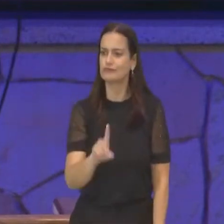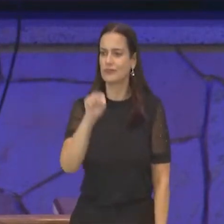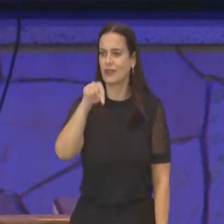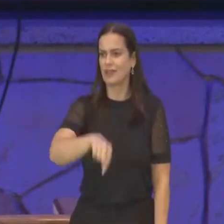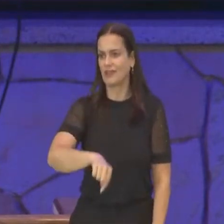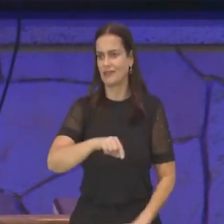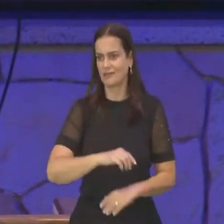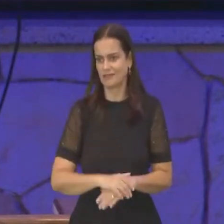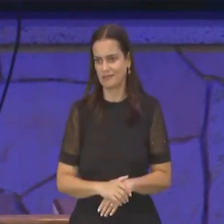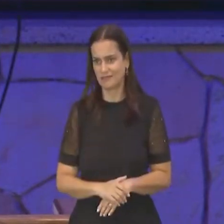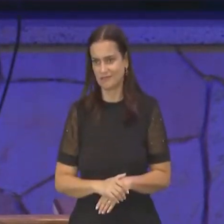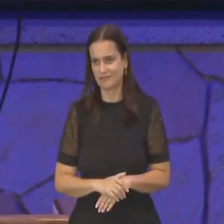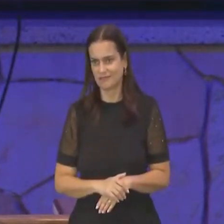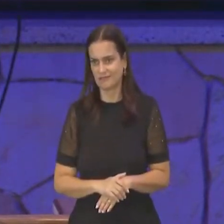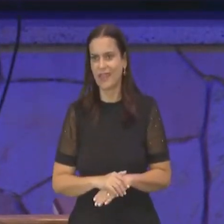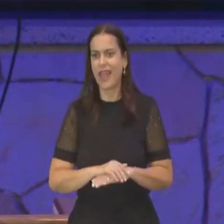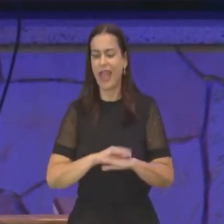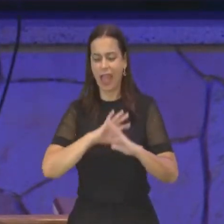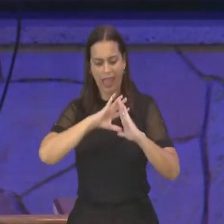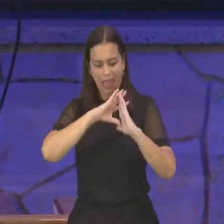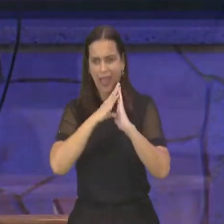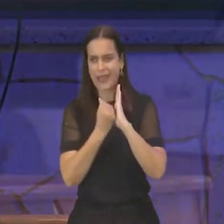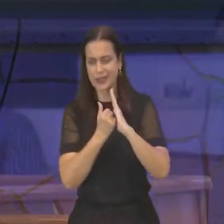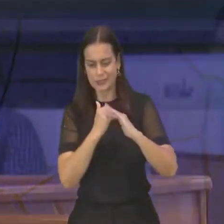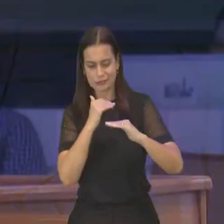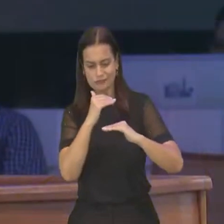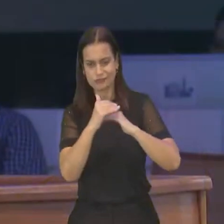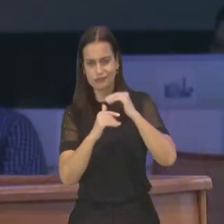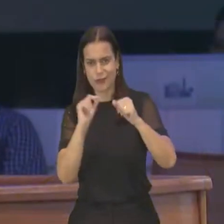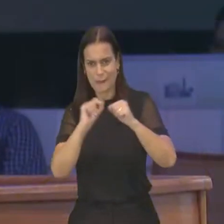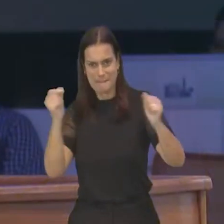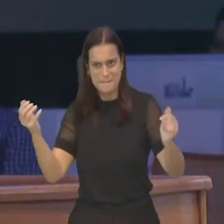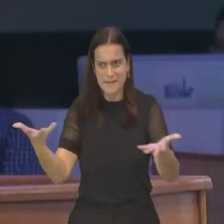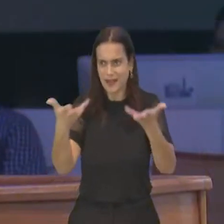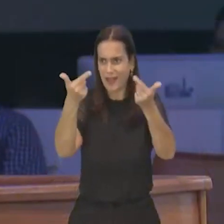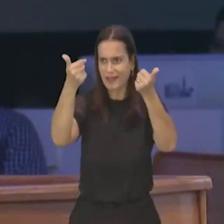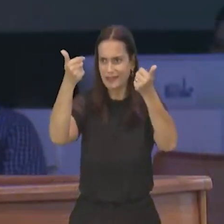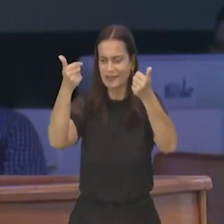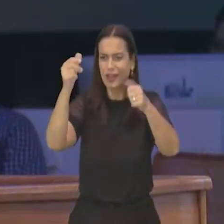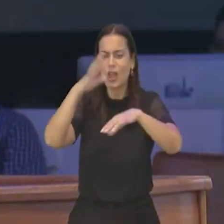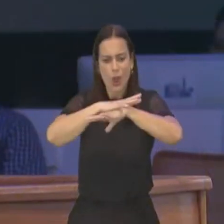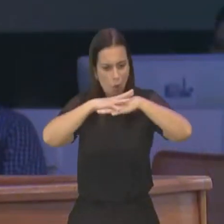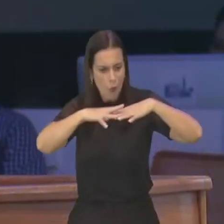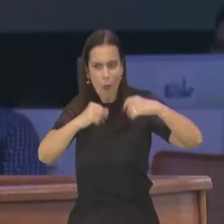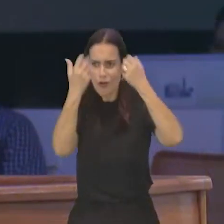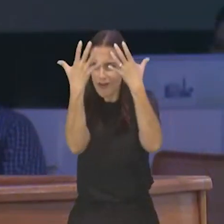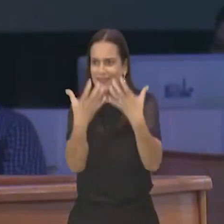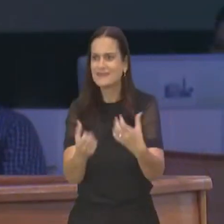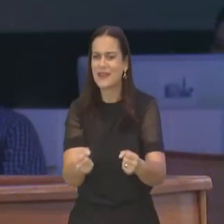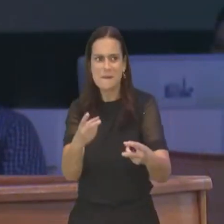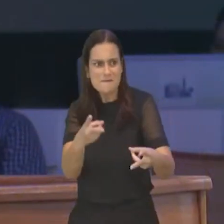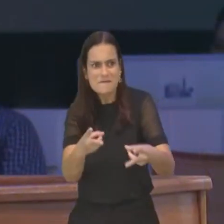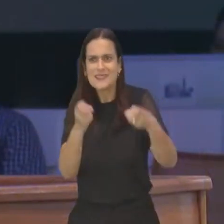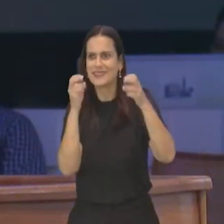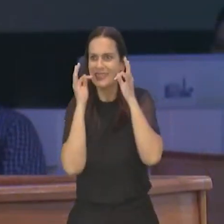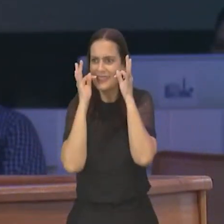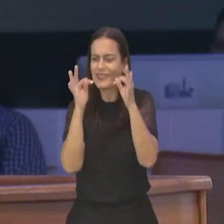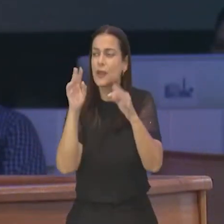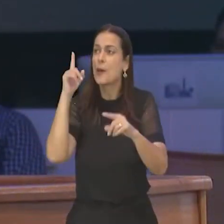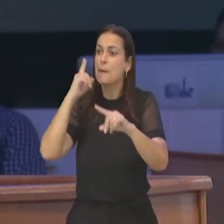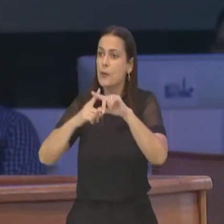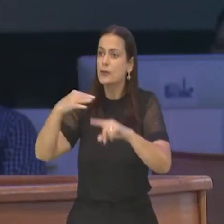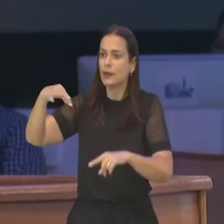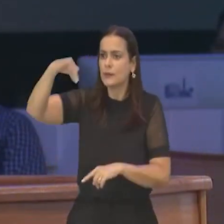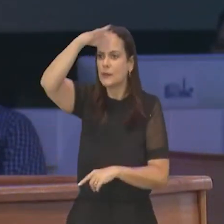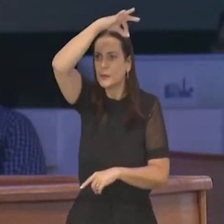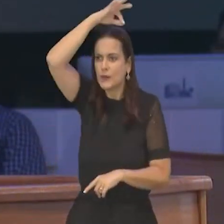A igreja é edificada, milagres acontecem, curas são recebidas e percebidas pela manifestação